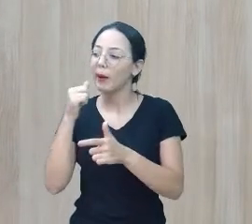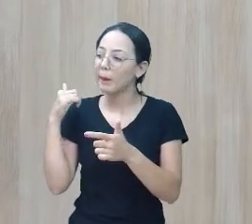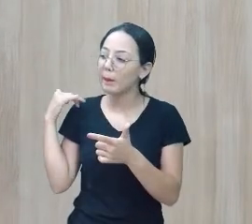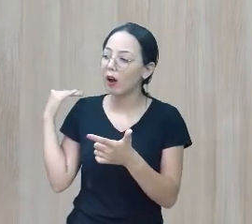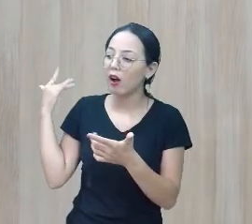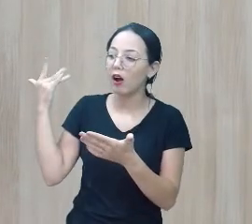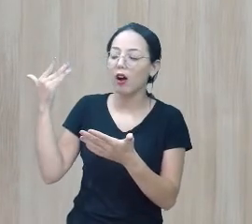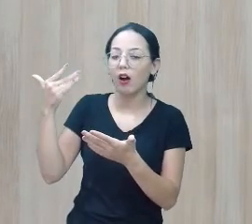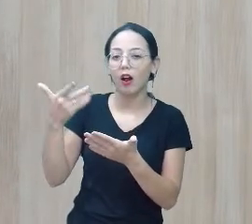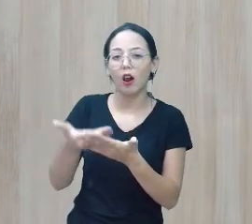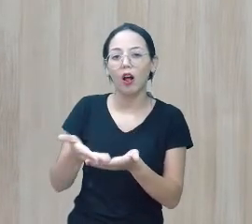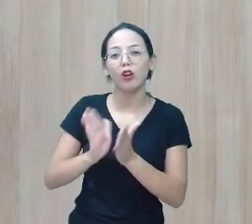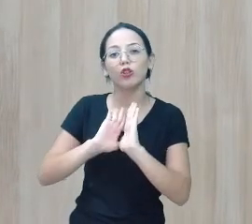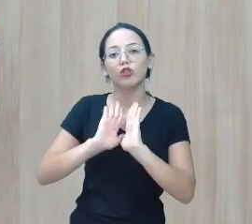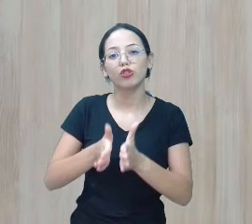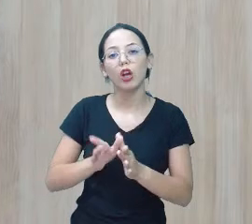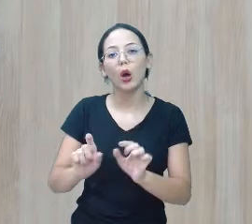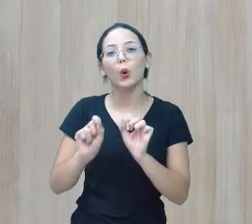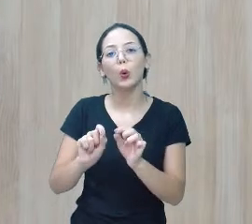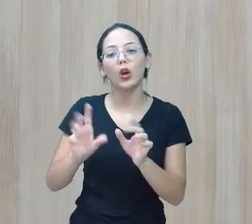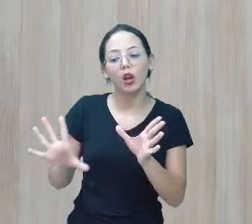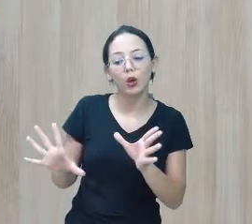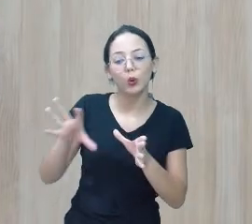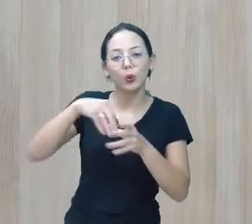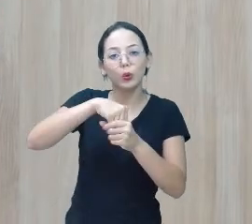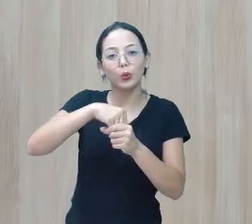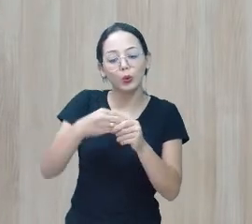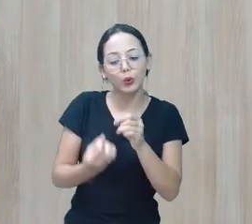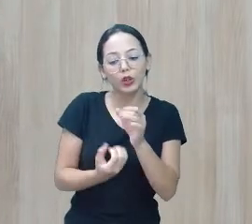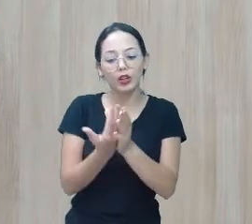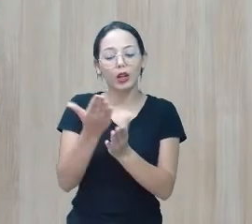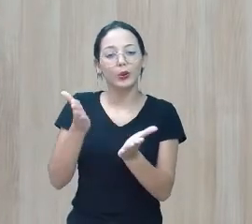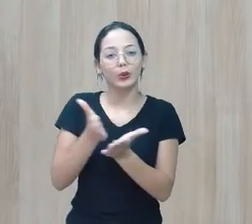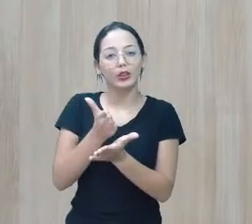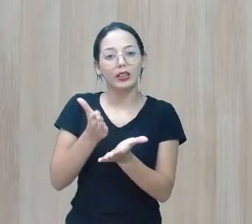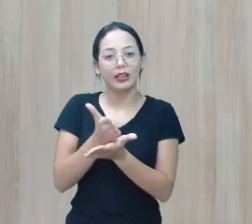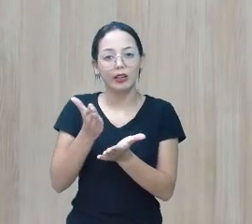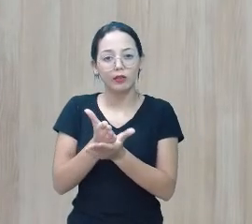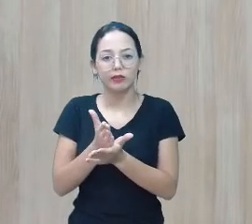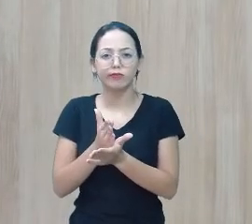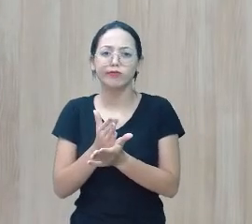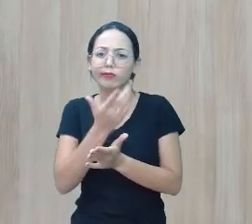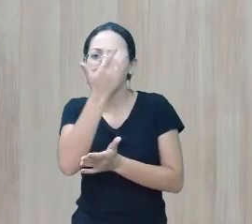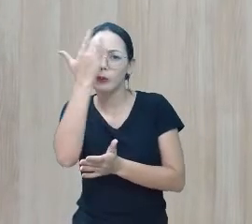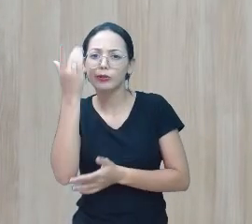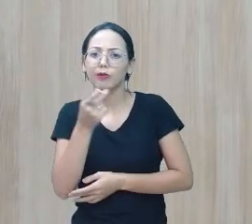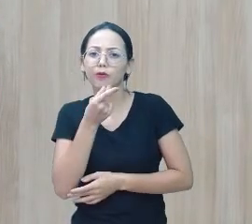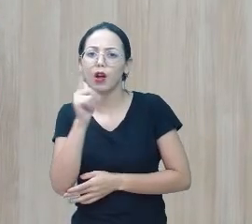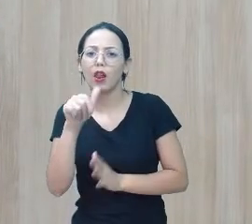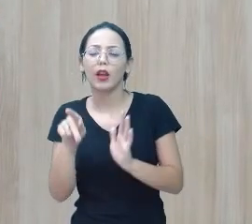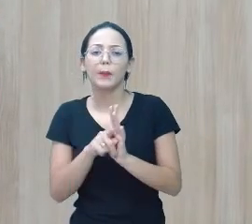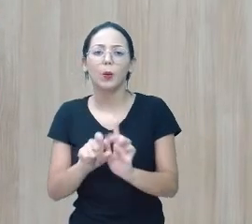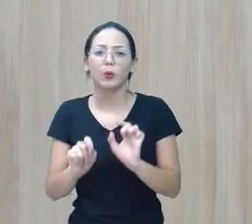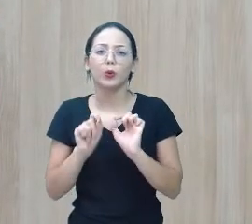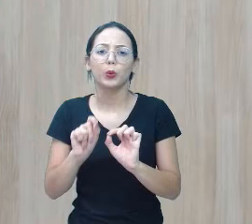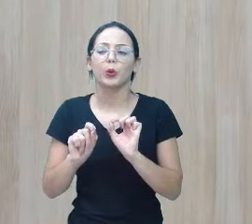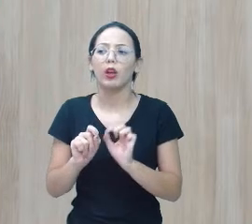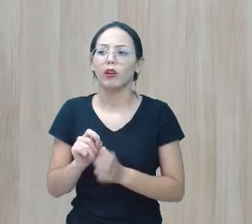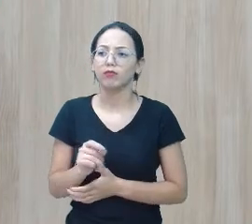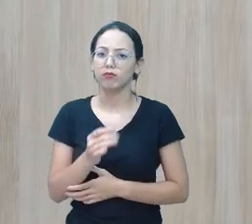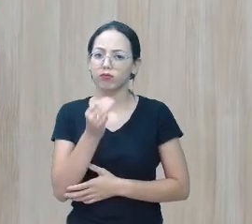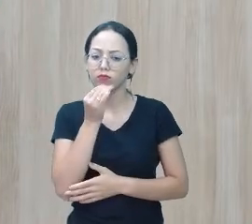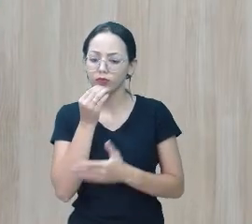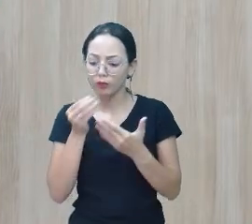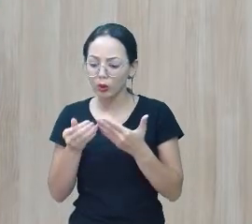é colocado em forma de livro, tá certo? Diria que muitos costumam dizer que seria esse daqui o ponto